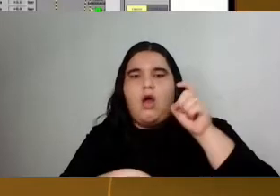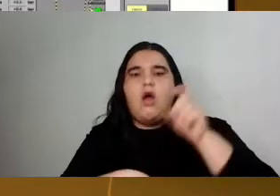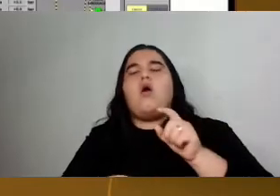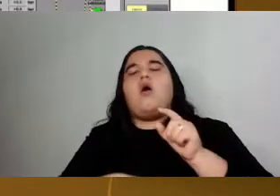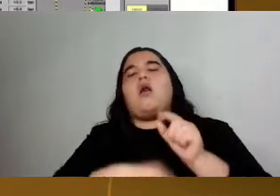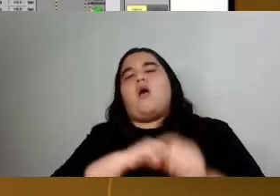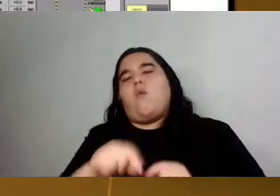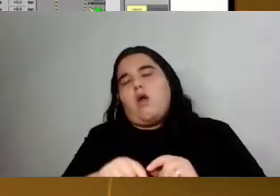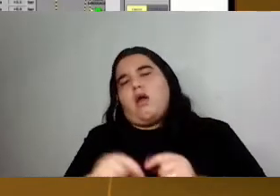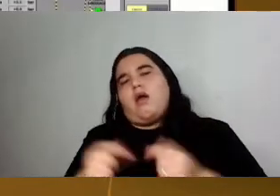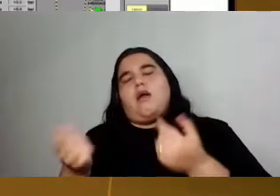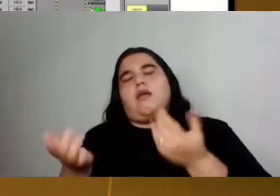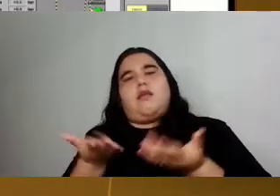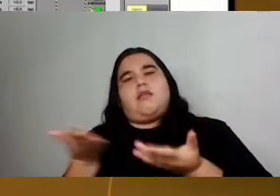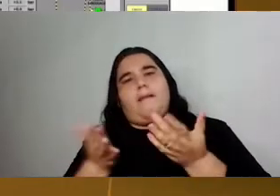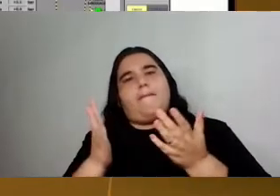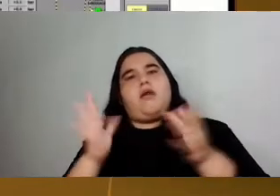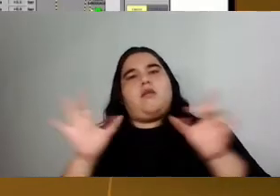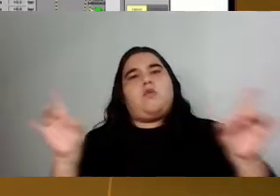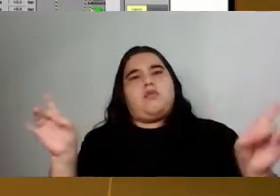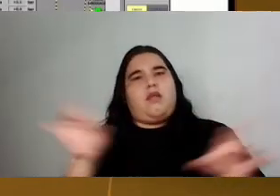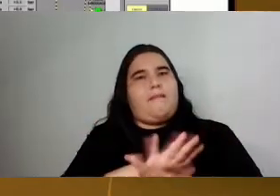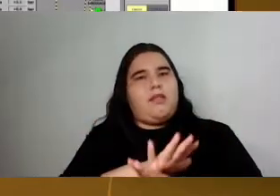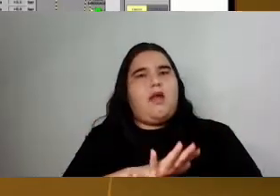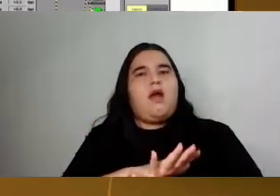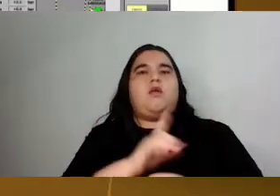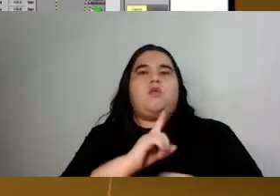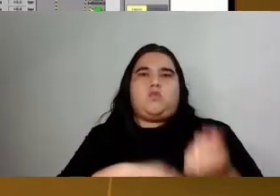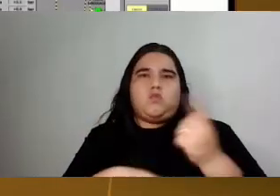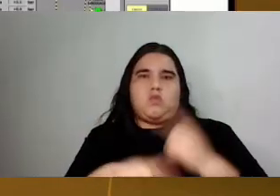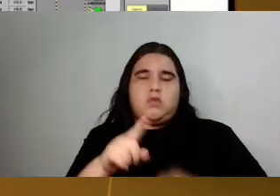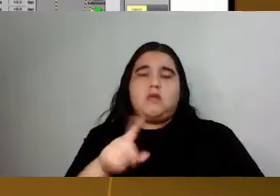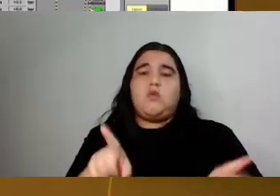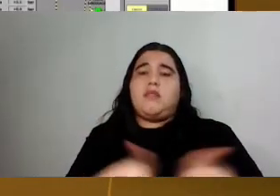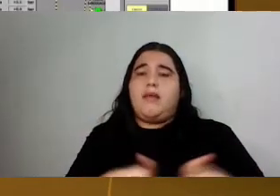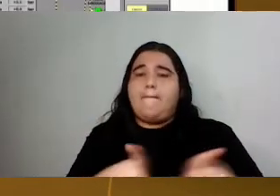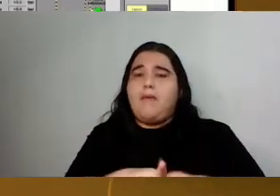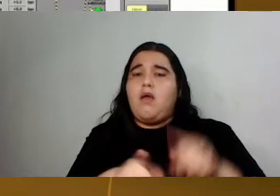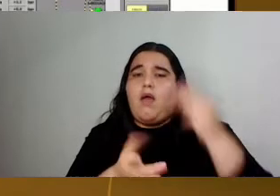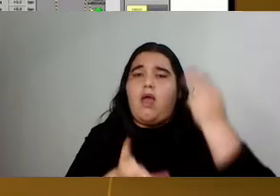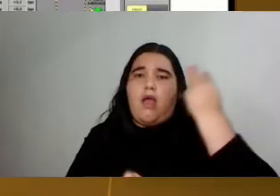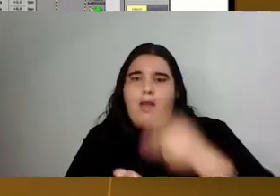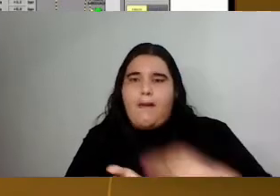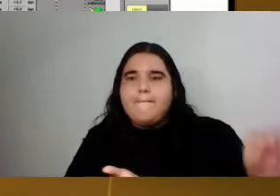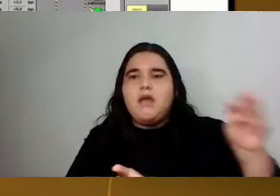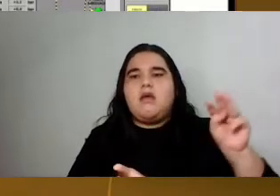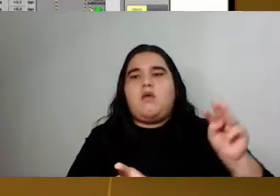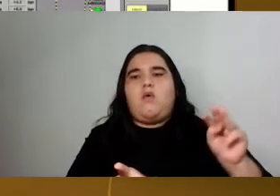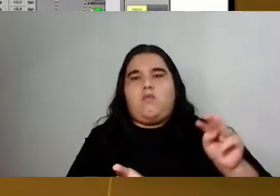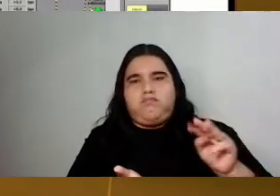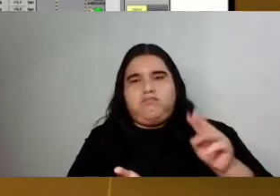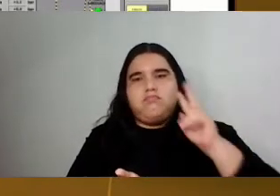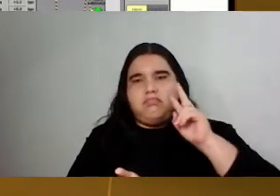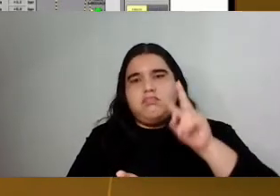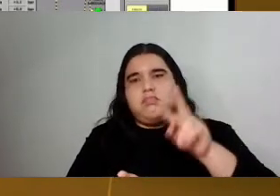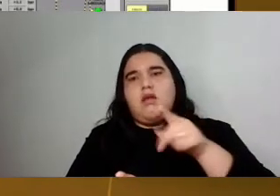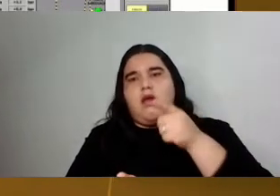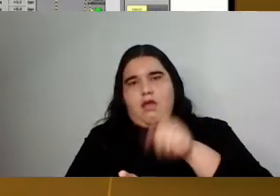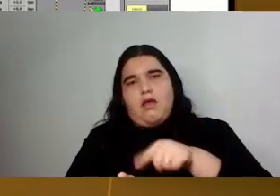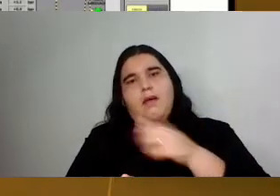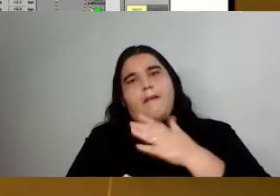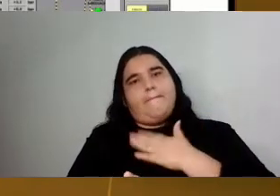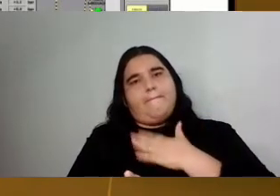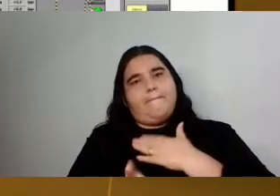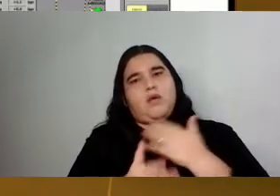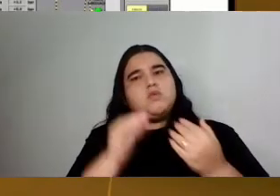sucesso. Nessa hora, ela manda a mesma mensagem também por e-mail. Aqui é um e-mail visto também do meu celular, é um e-mail que foi criado interno